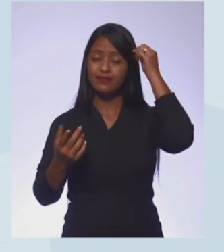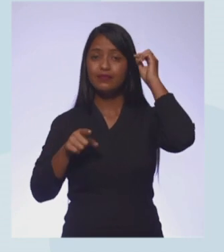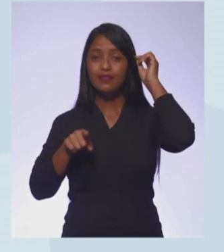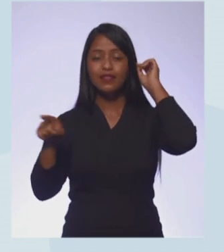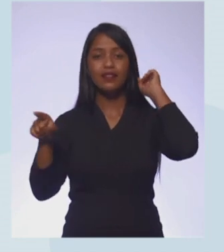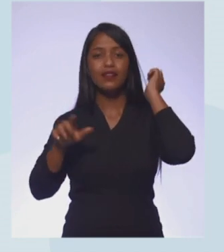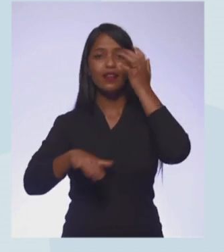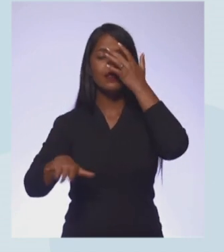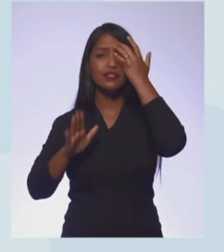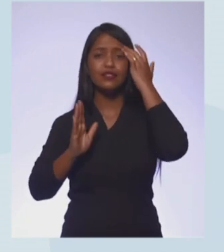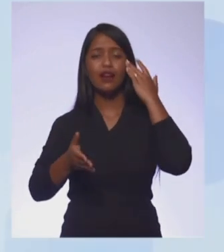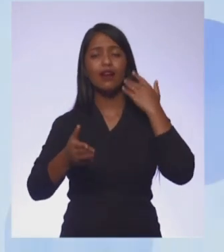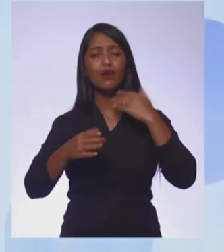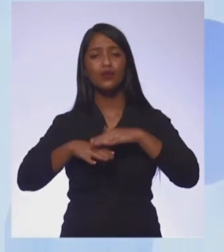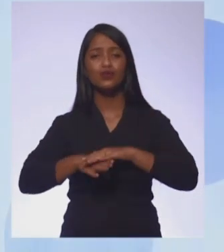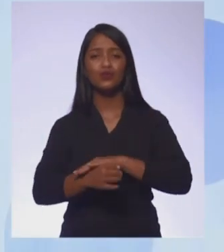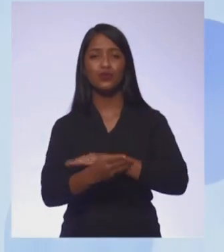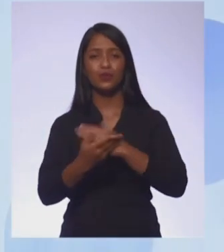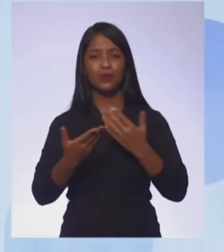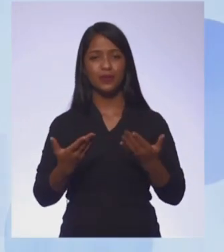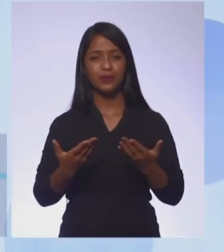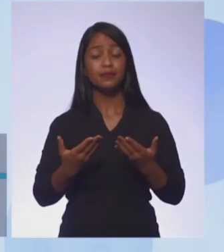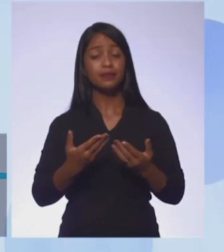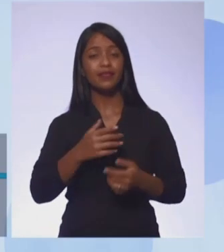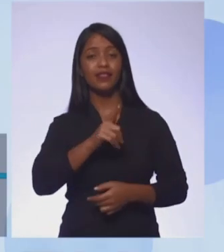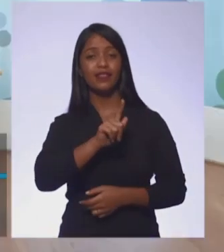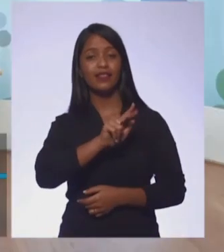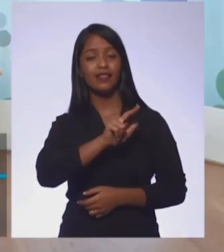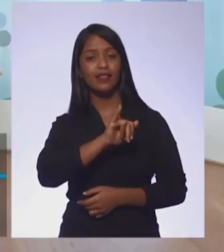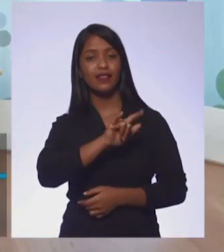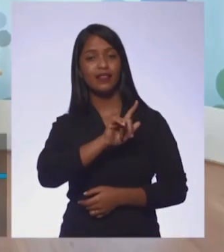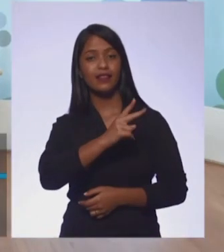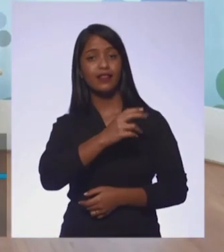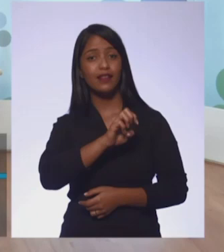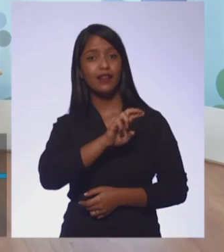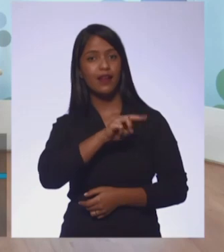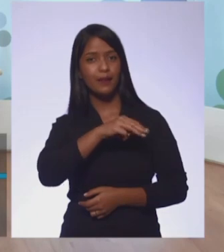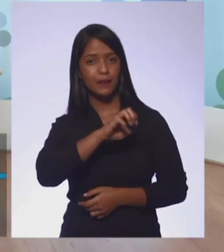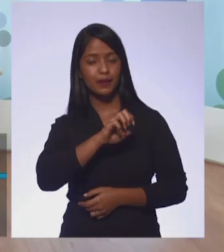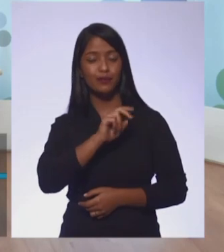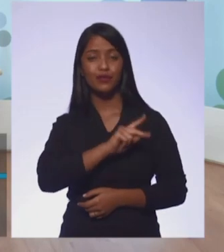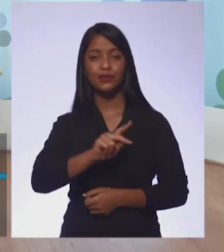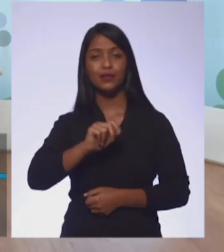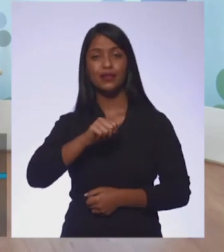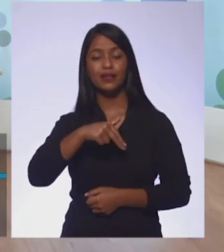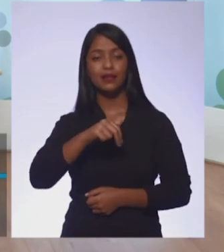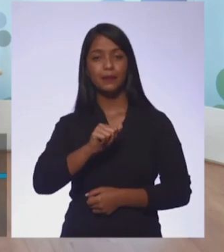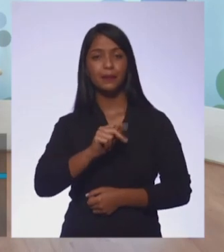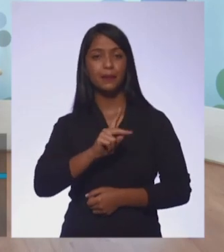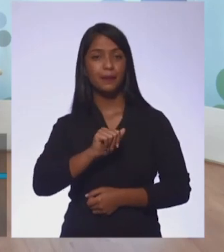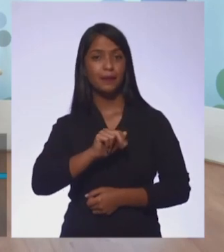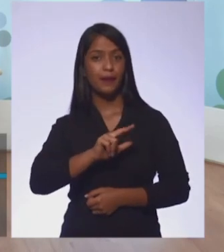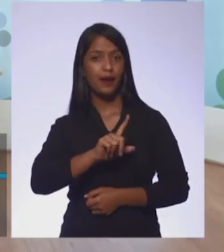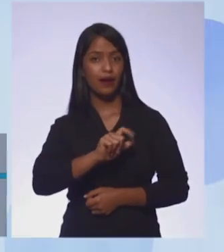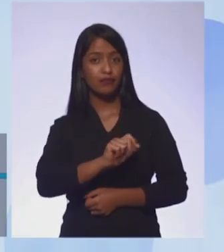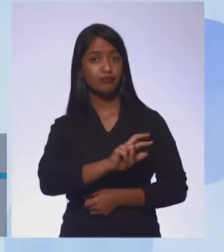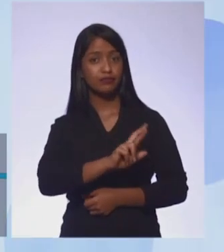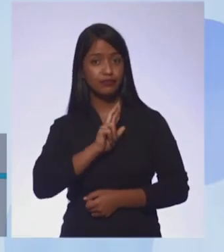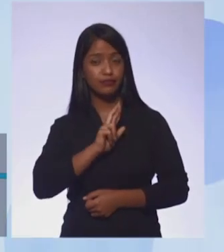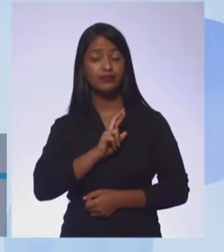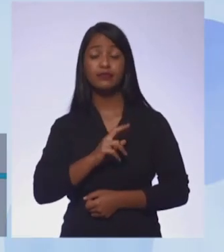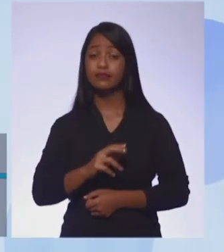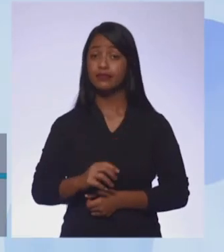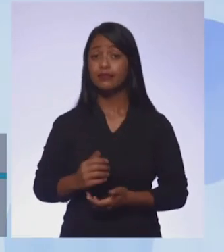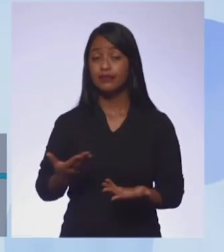tudo isso. O Guilherme da Ana Paula, protegidos. Sim, eles enxergam o que para a gente aqui, que não tem